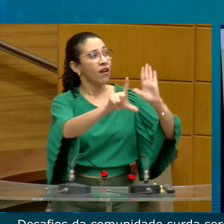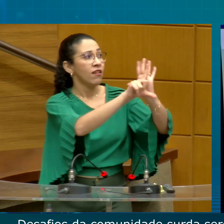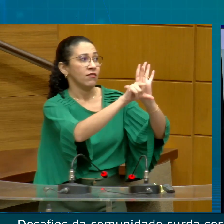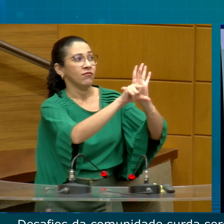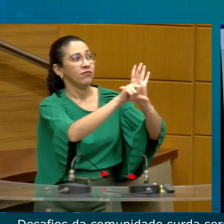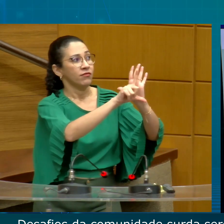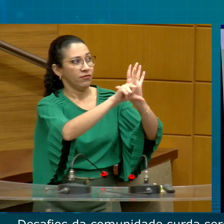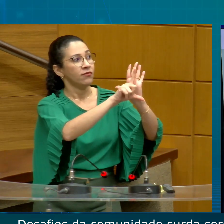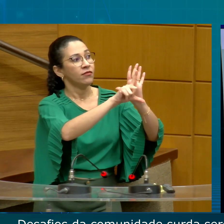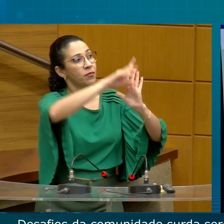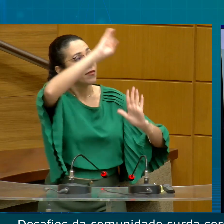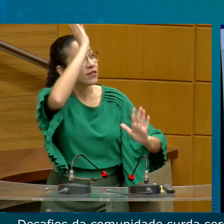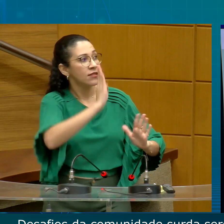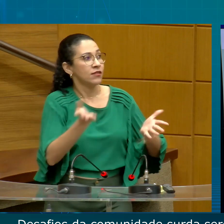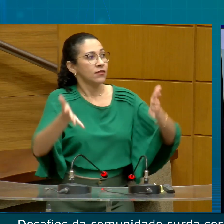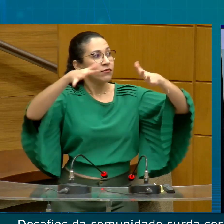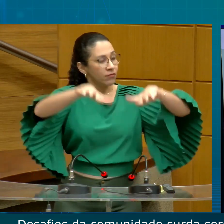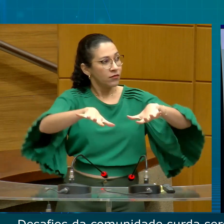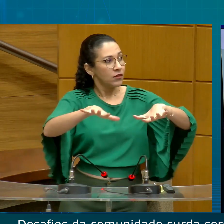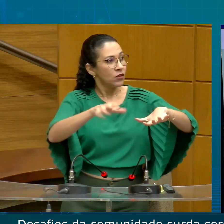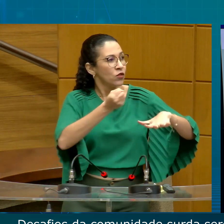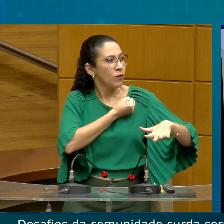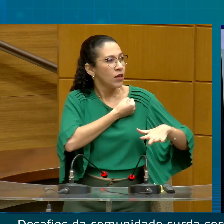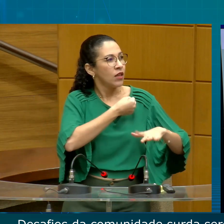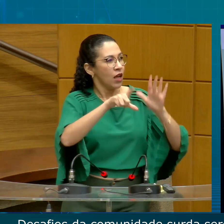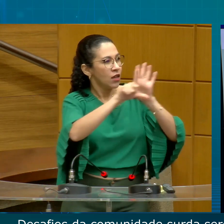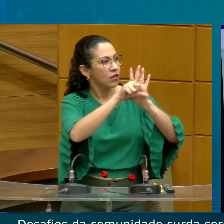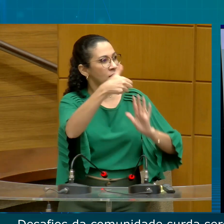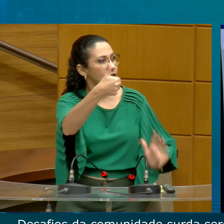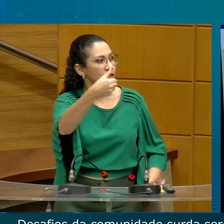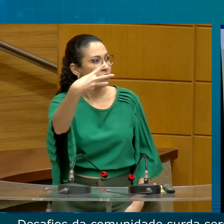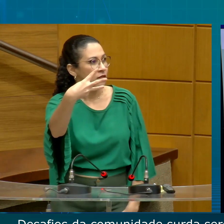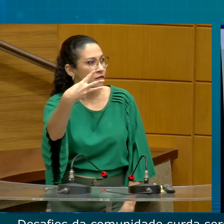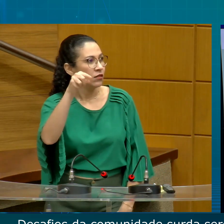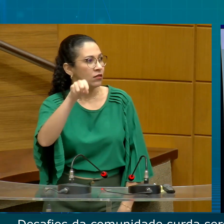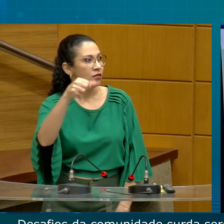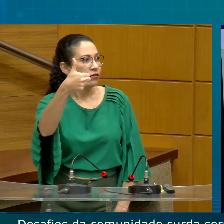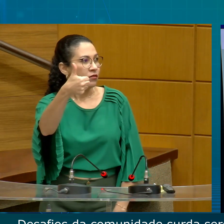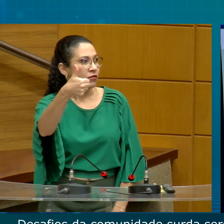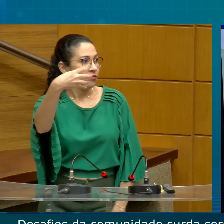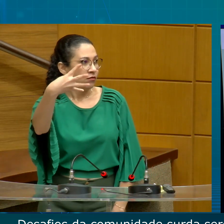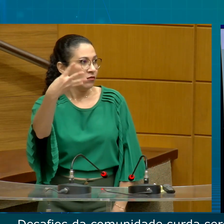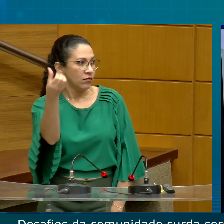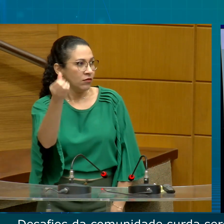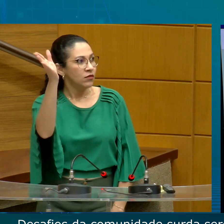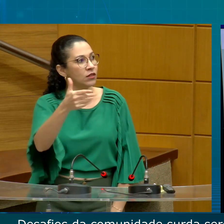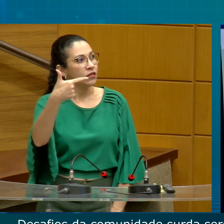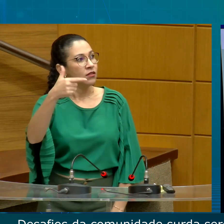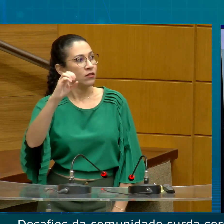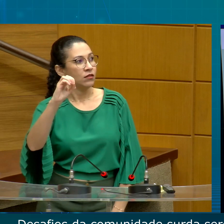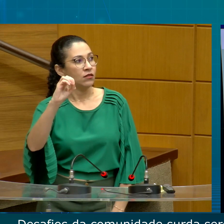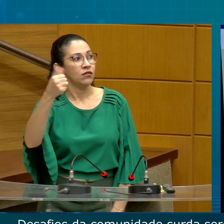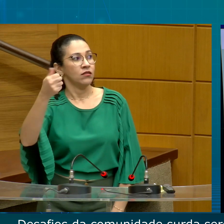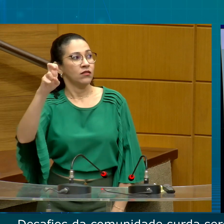na comunicação para todos. Acredito na lei da Libras aqui no Brasil. Por exemplo, no